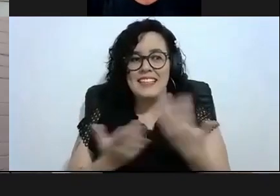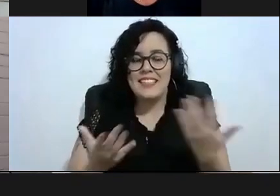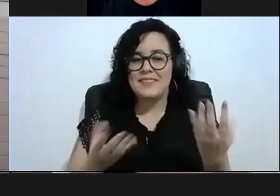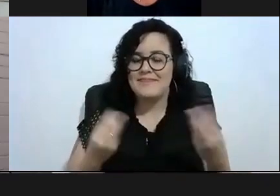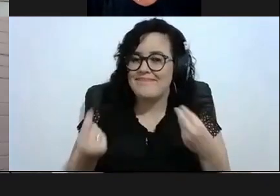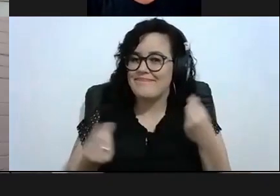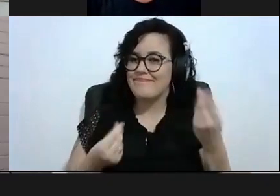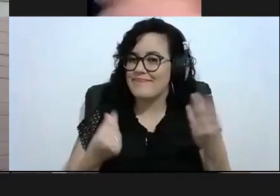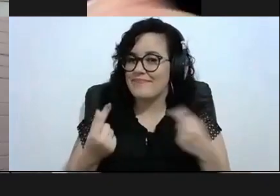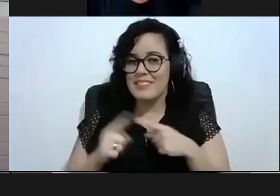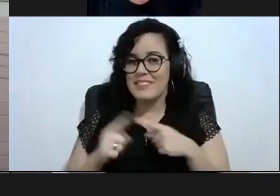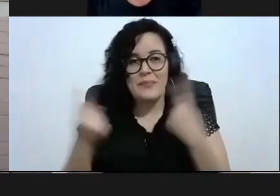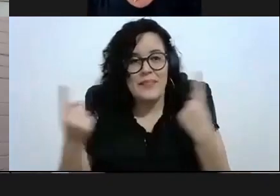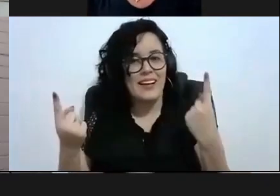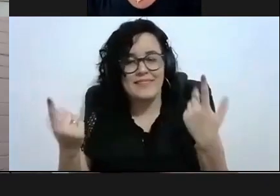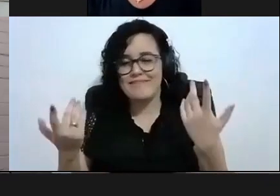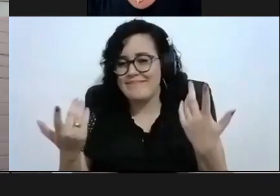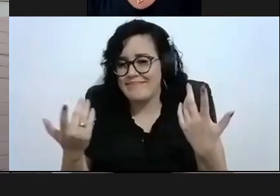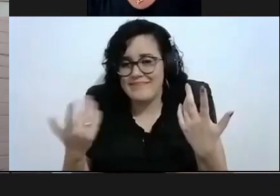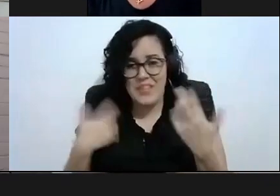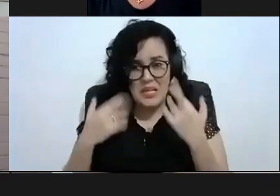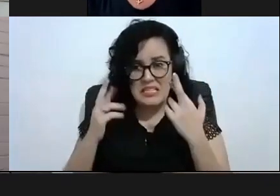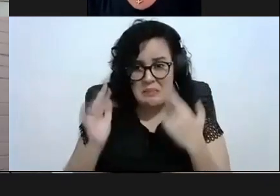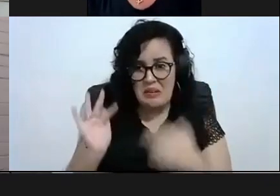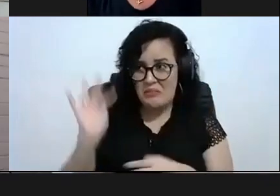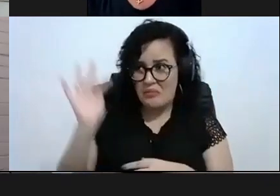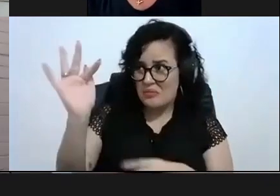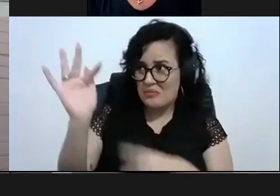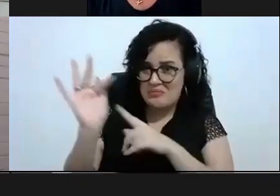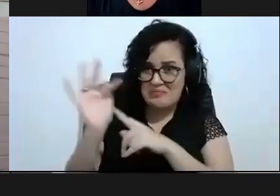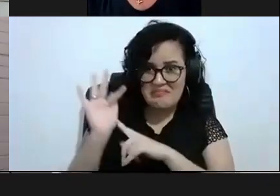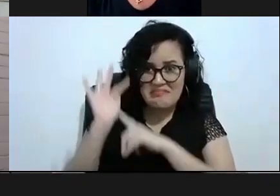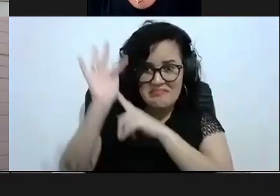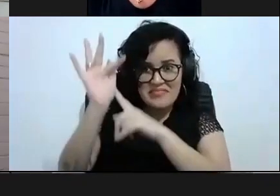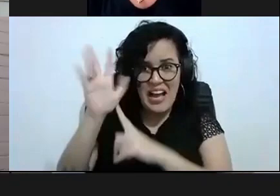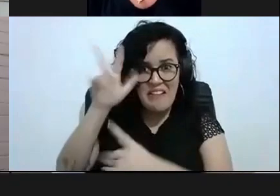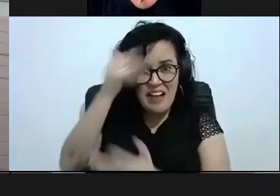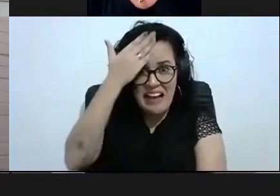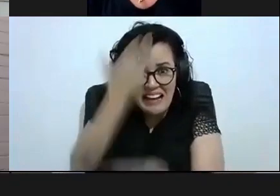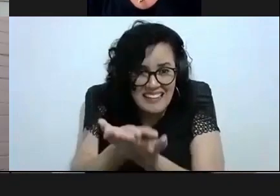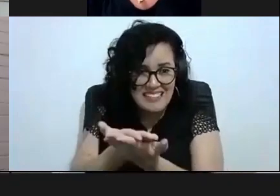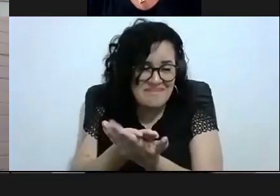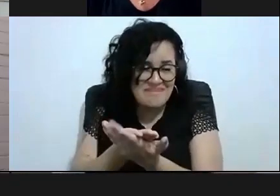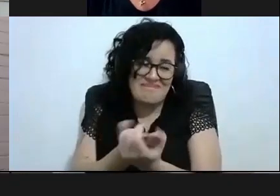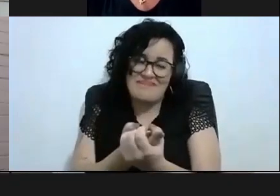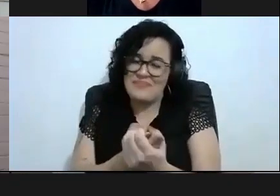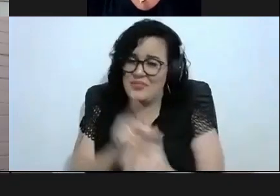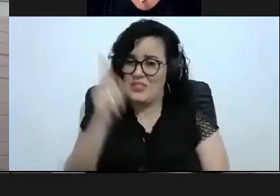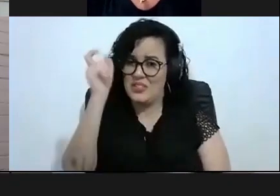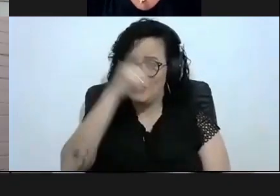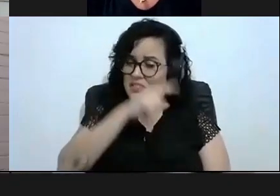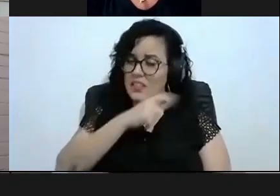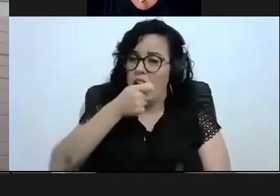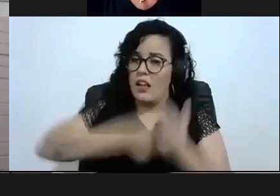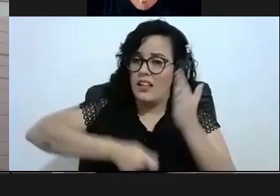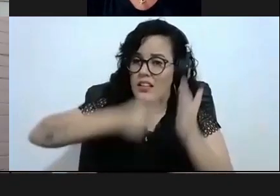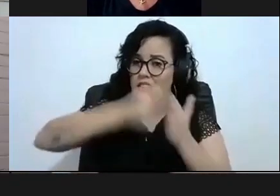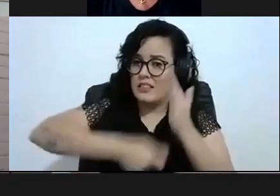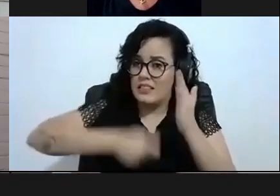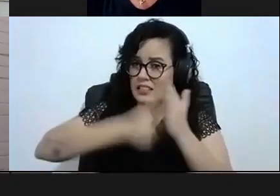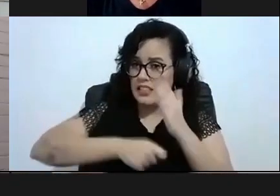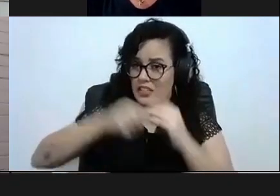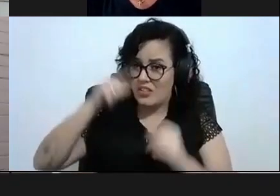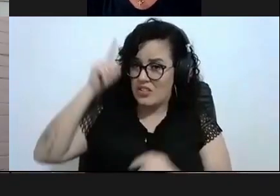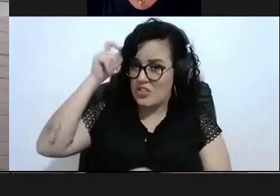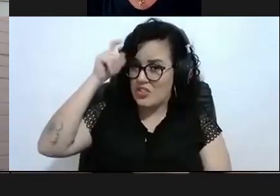Mas eu não tenho muita esperança, não, Mônica. Eu acho que está difícil. É uma luta diária, é uma luta